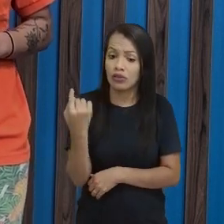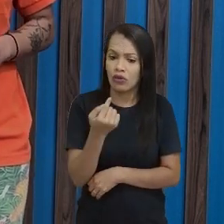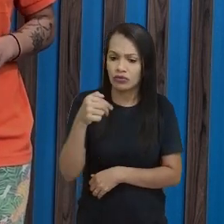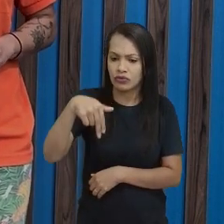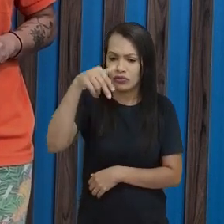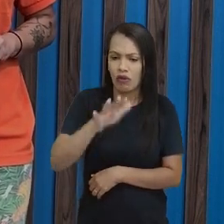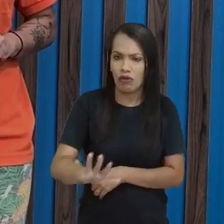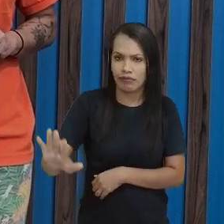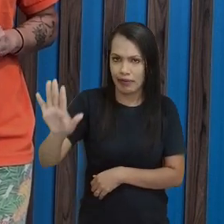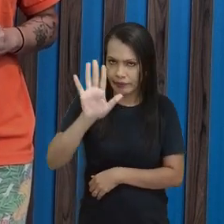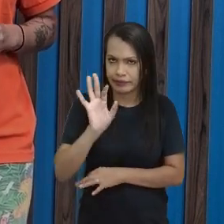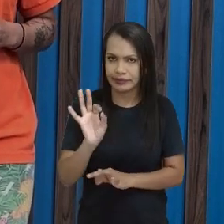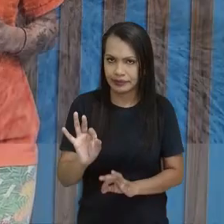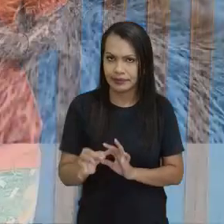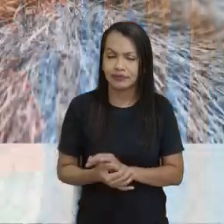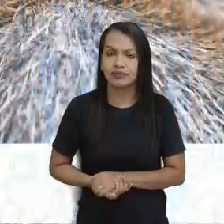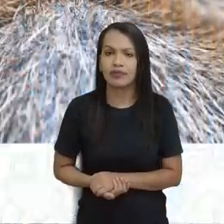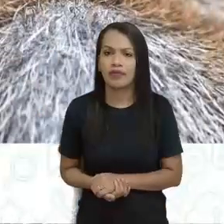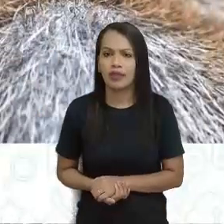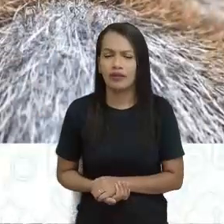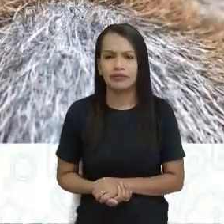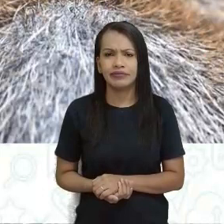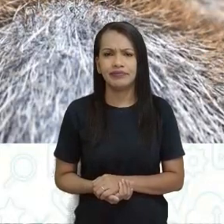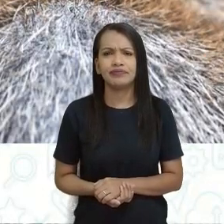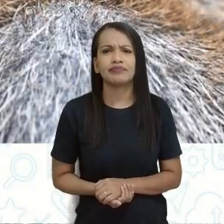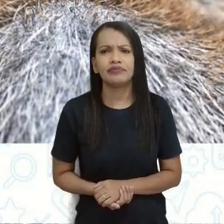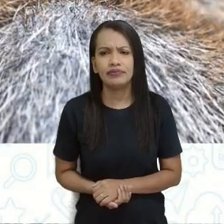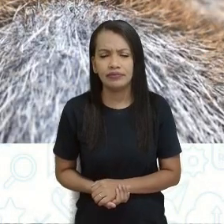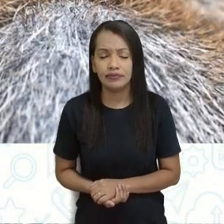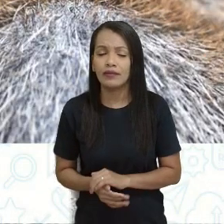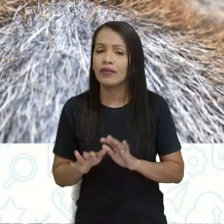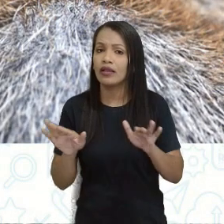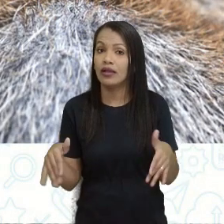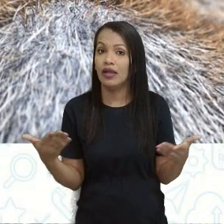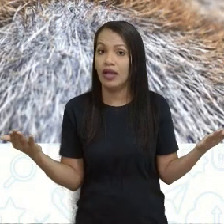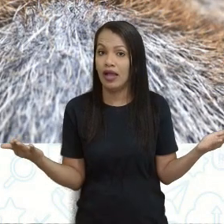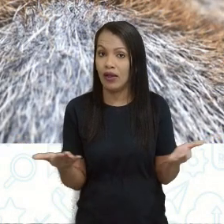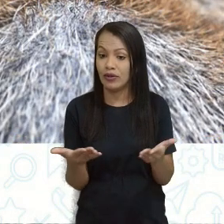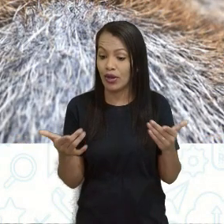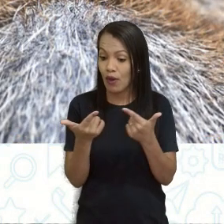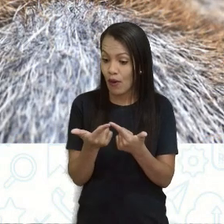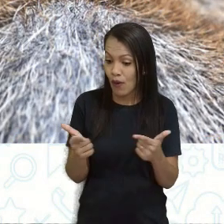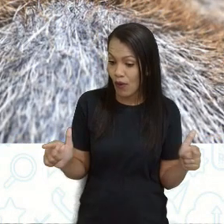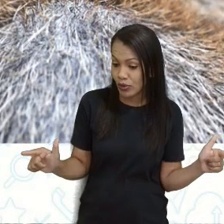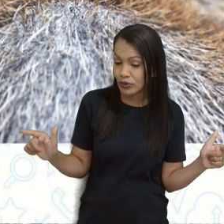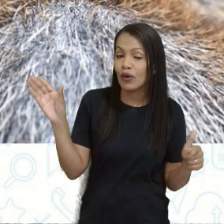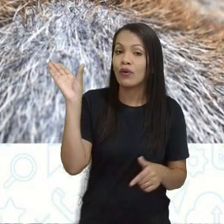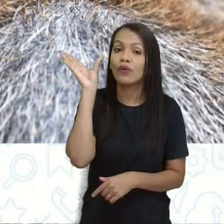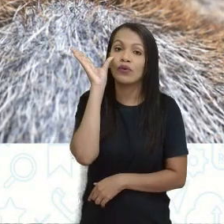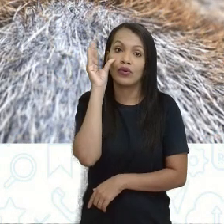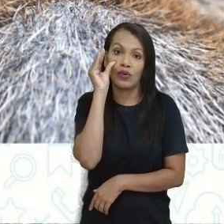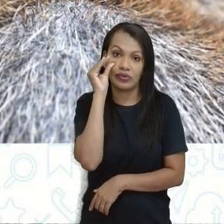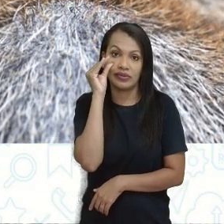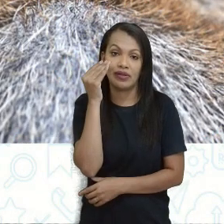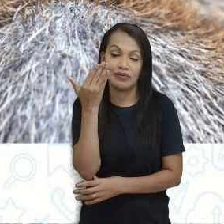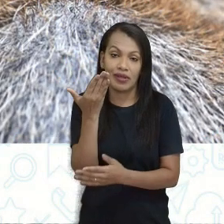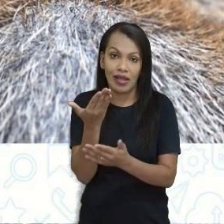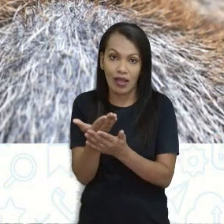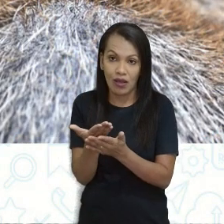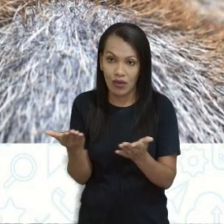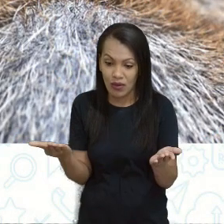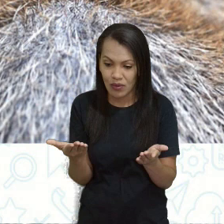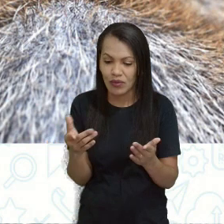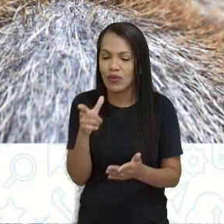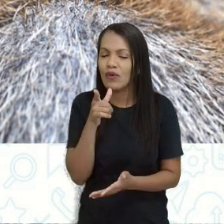né? Olha aí. E aí, outra curiosidade para a gente trabalhar aqui na aula de hoje. O